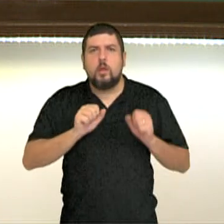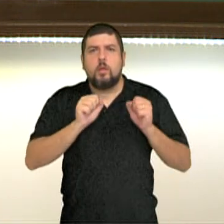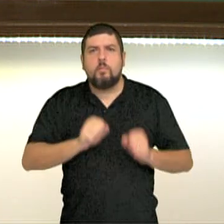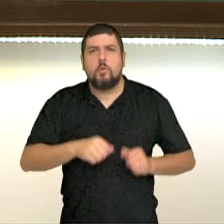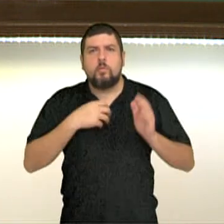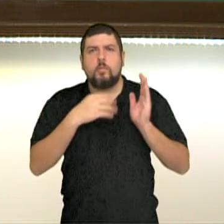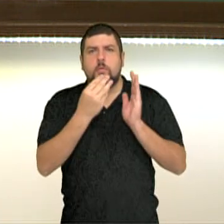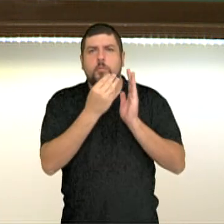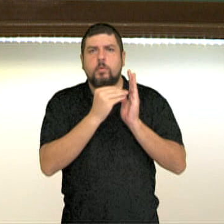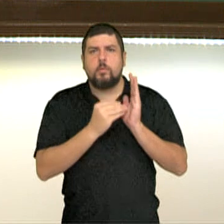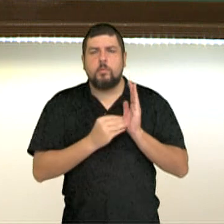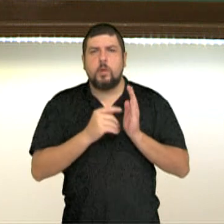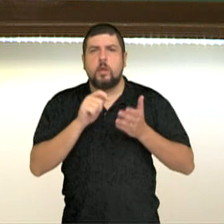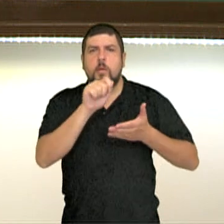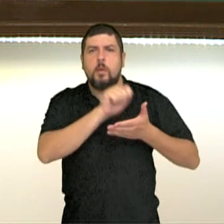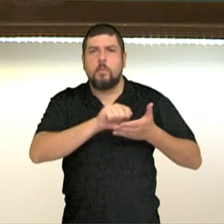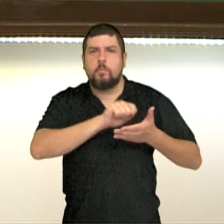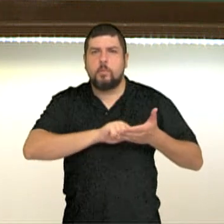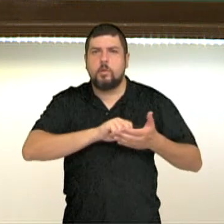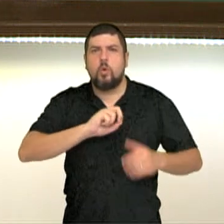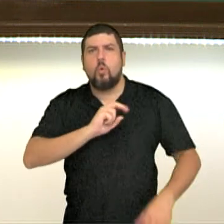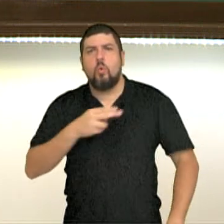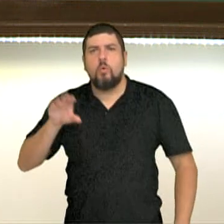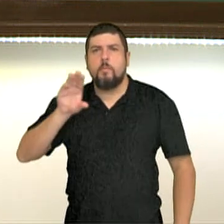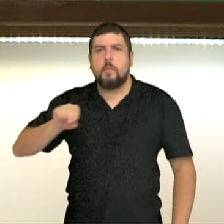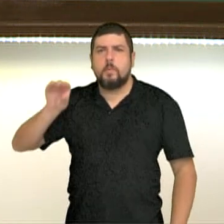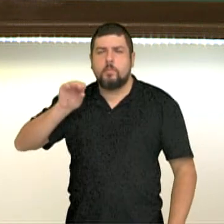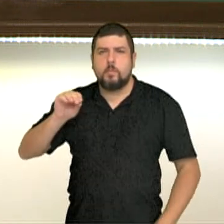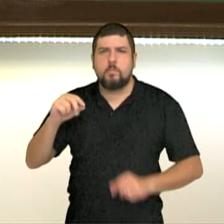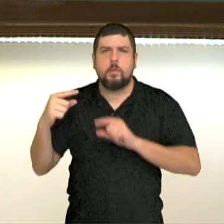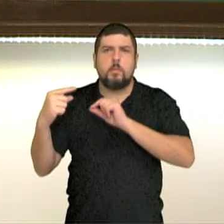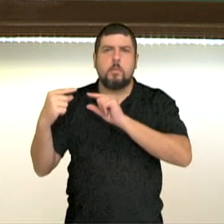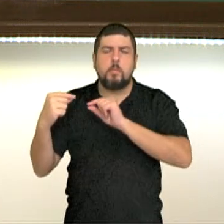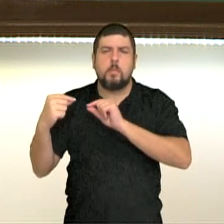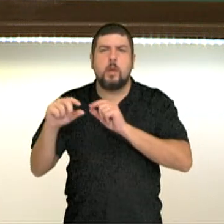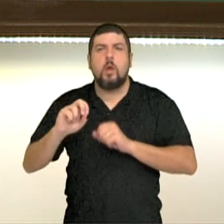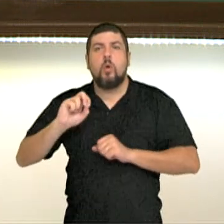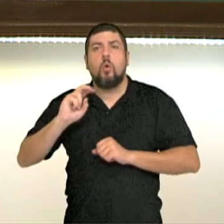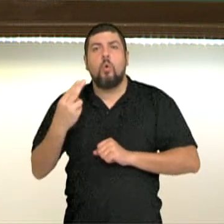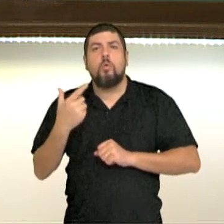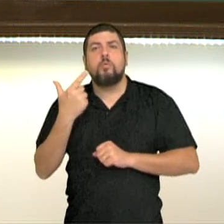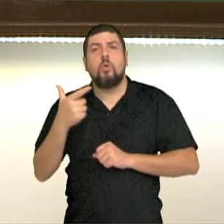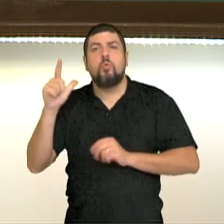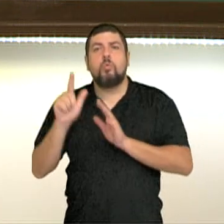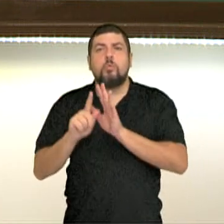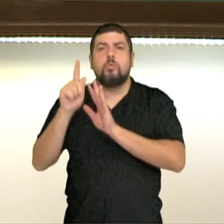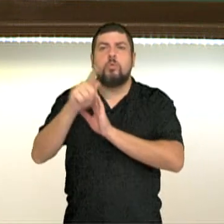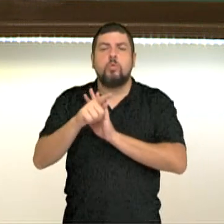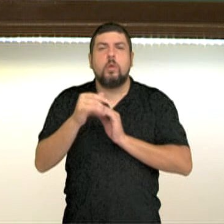aparecer tanto escrita como oral e também pode aparecer dentro de outros gêneros, como o